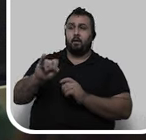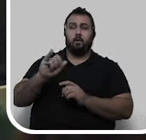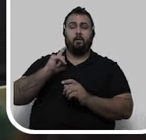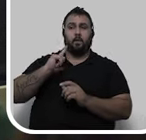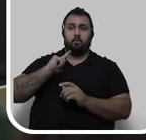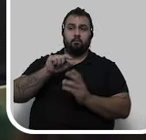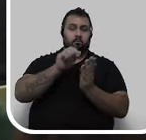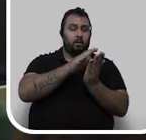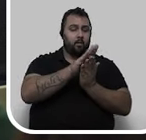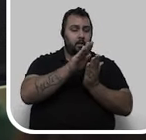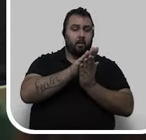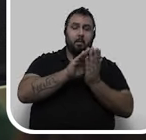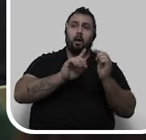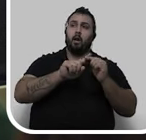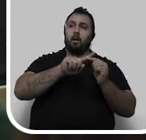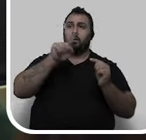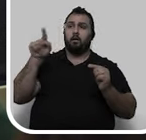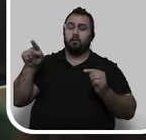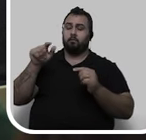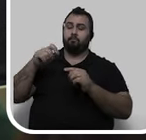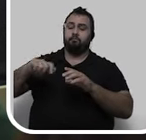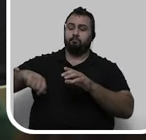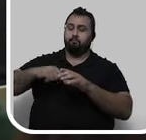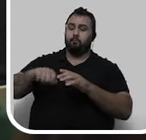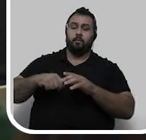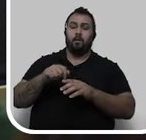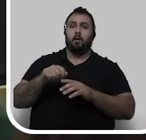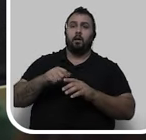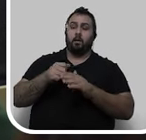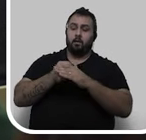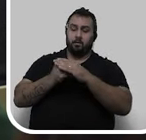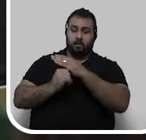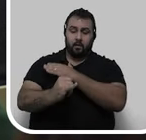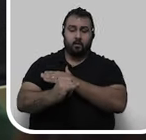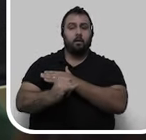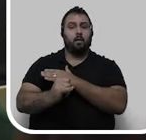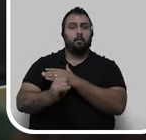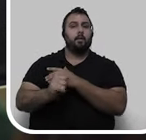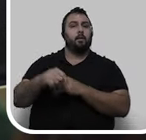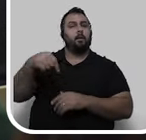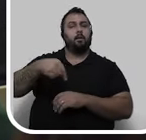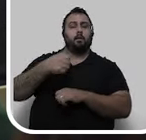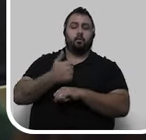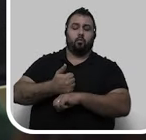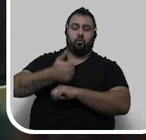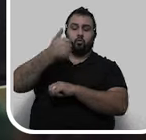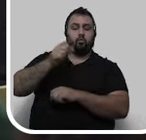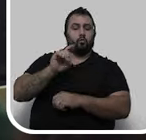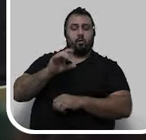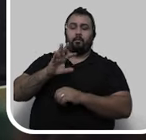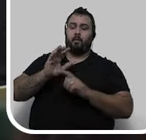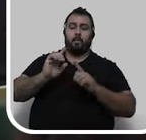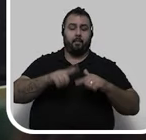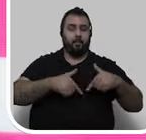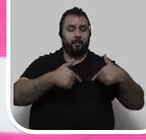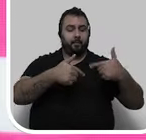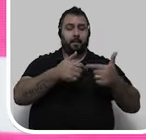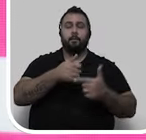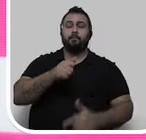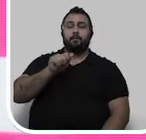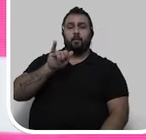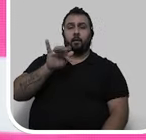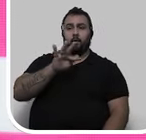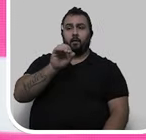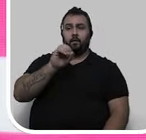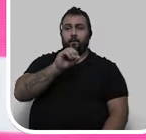que vende digital, a startup que está aqui, que só opera no iFood, se parar a tecnologia dela, ela acabou.